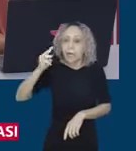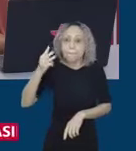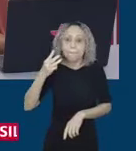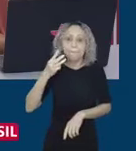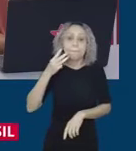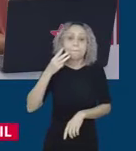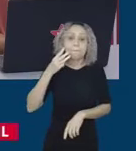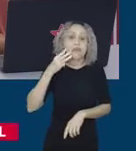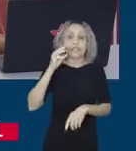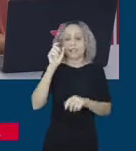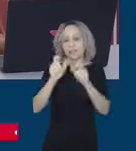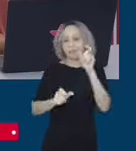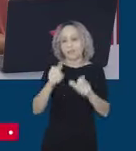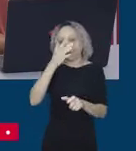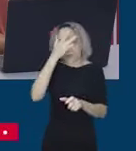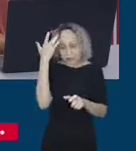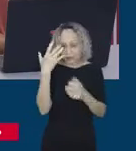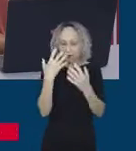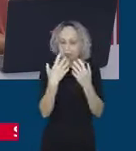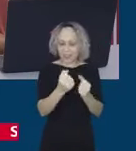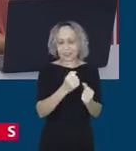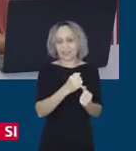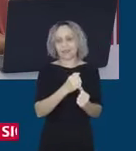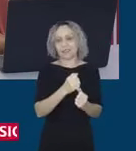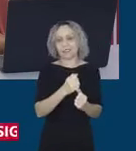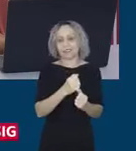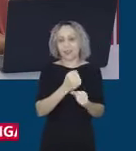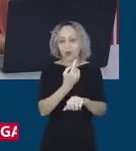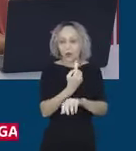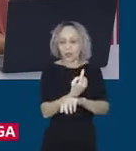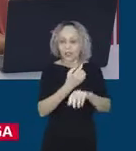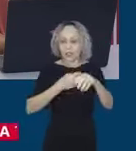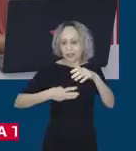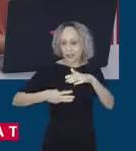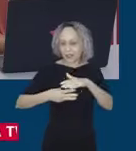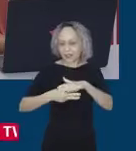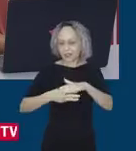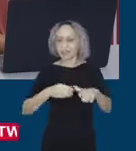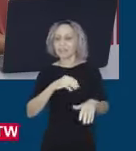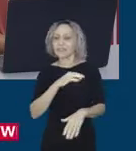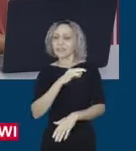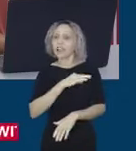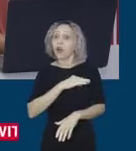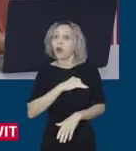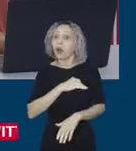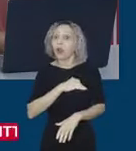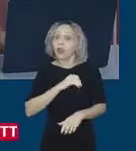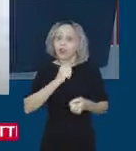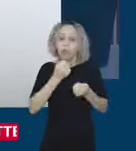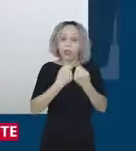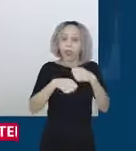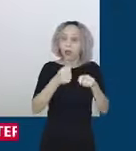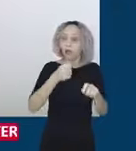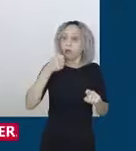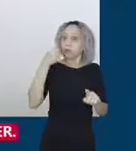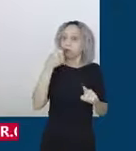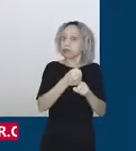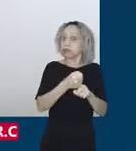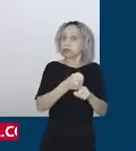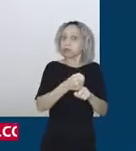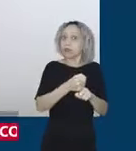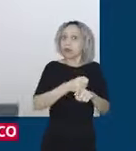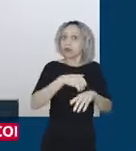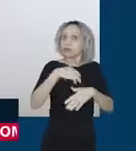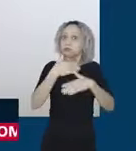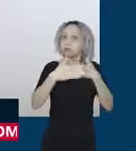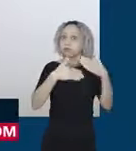beneficiadas. Vai ter um impacto na economia de 17 bilhões de reais.